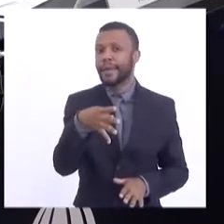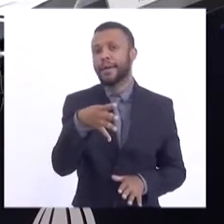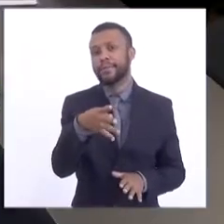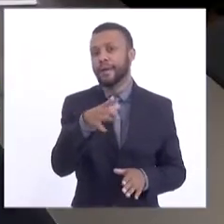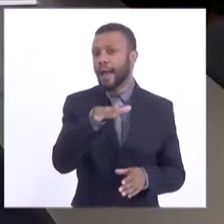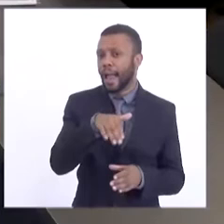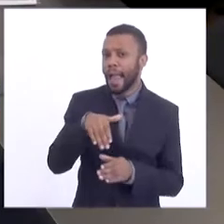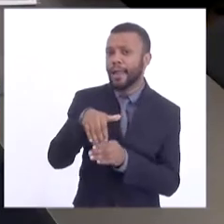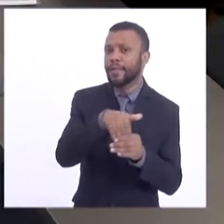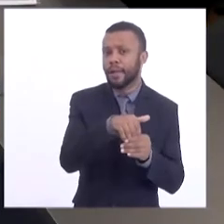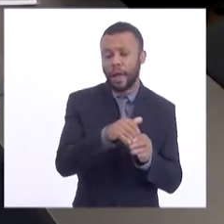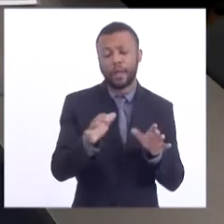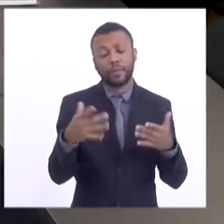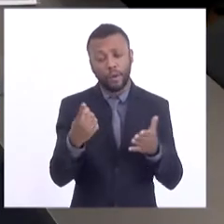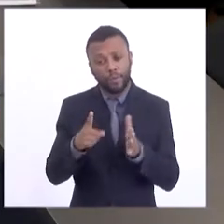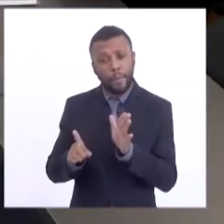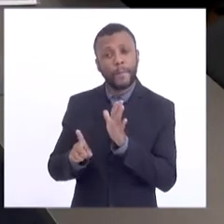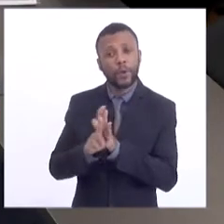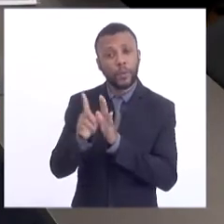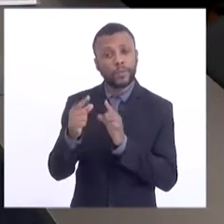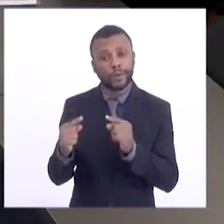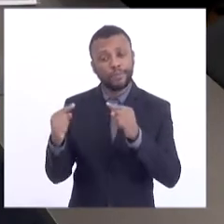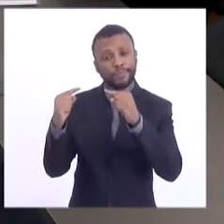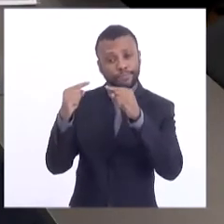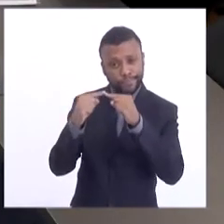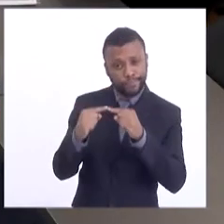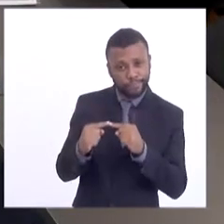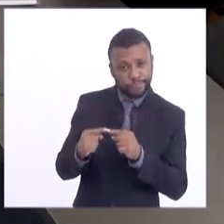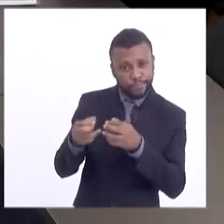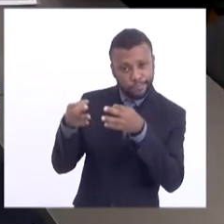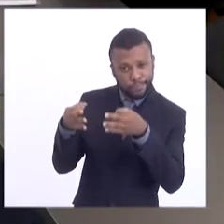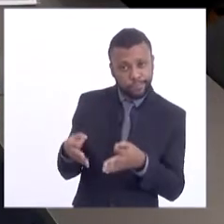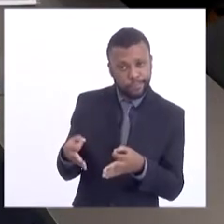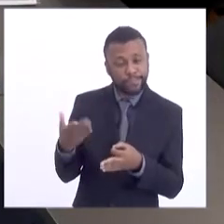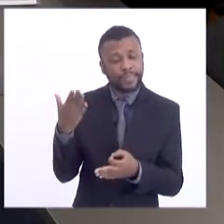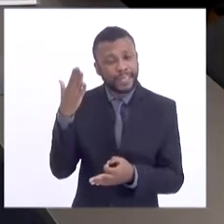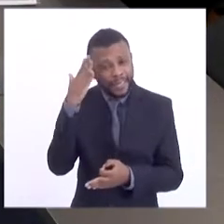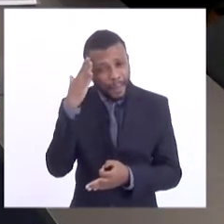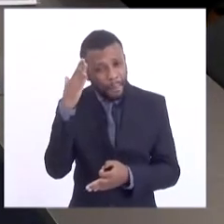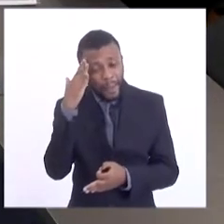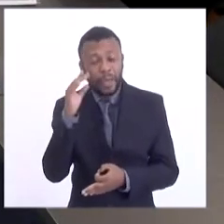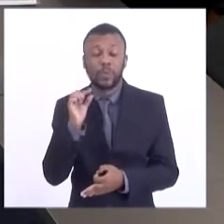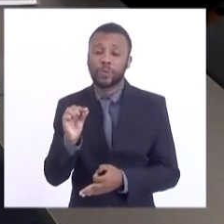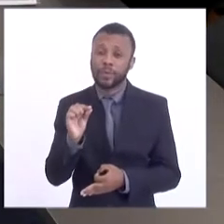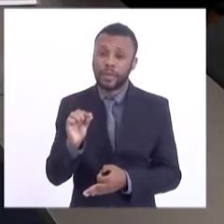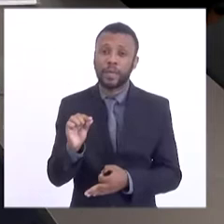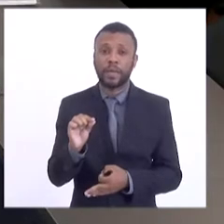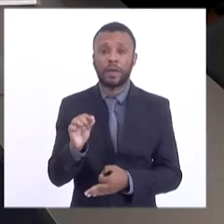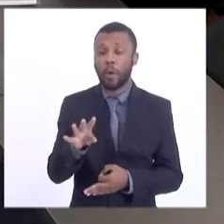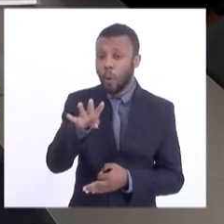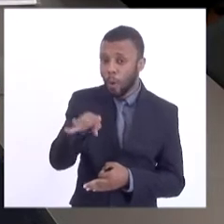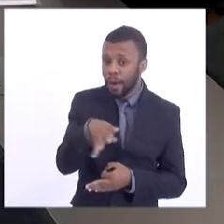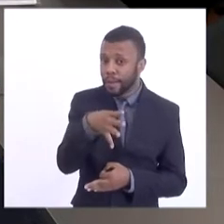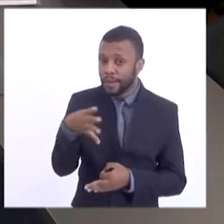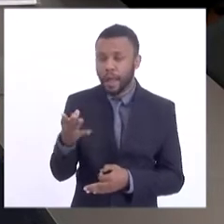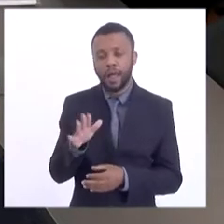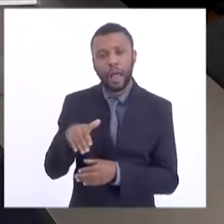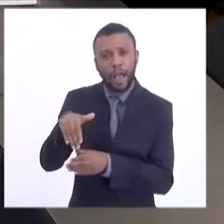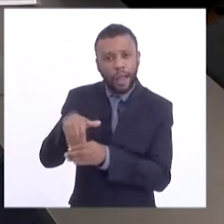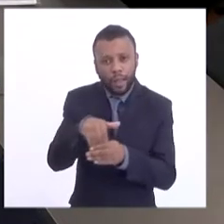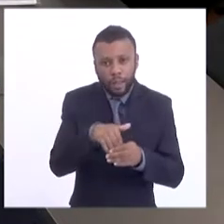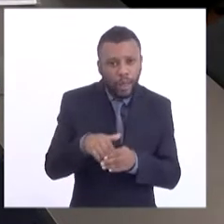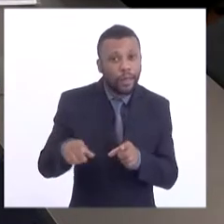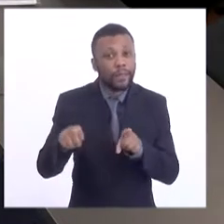isso é uma pergunta pertinente sabendo que o calendário eleitoral também